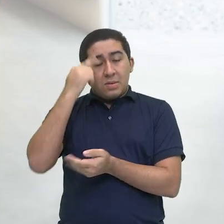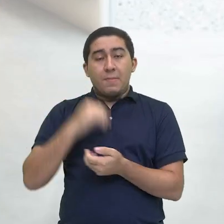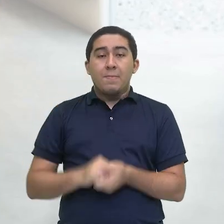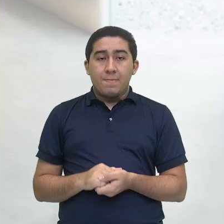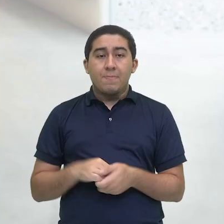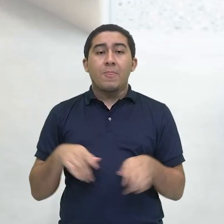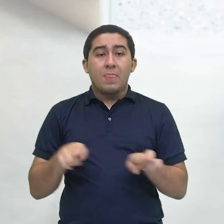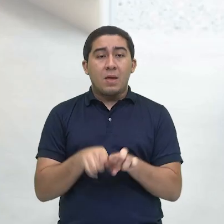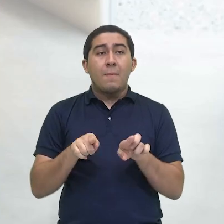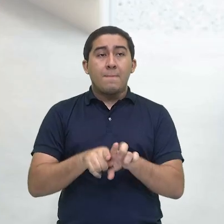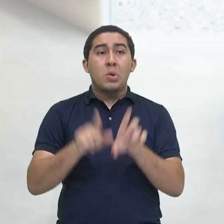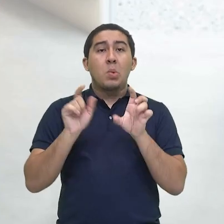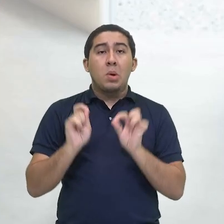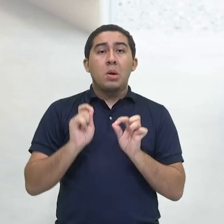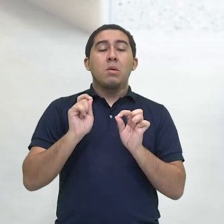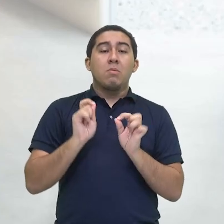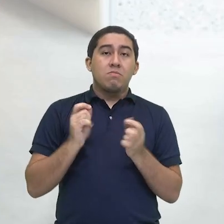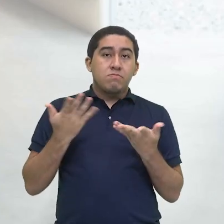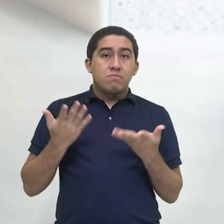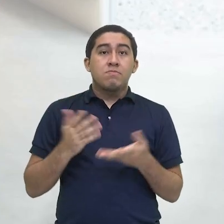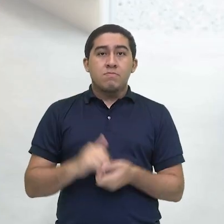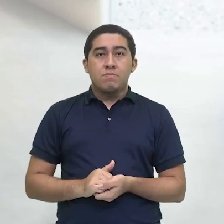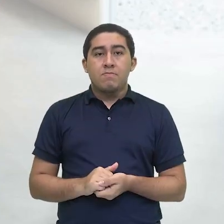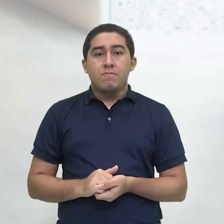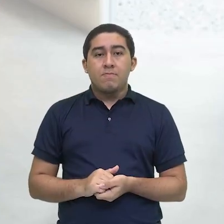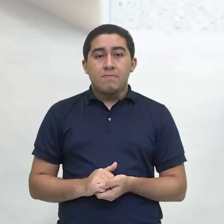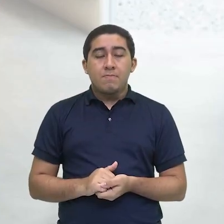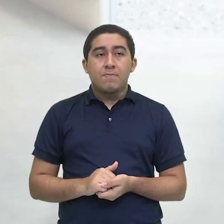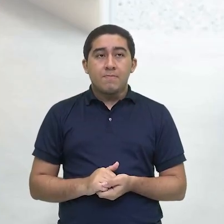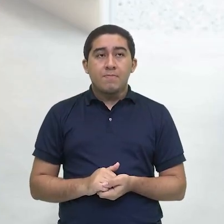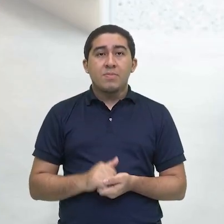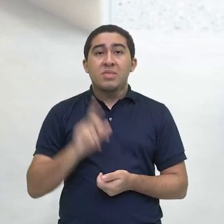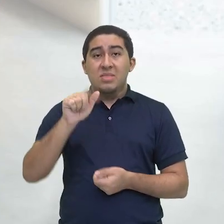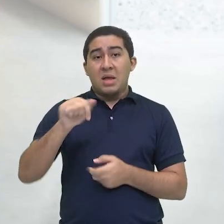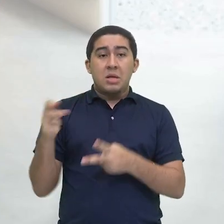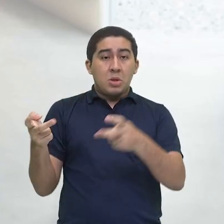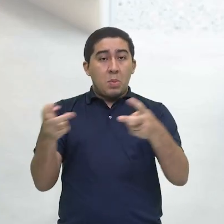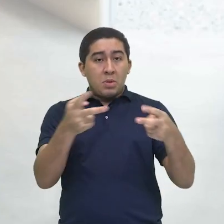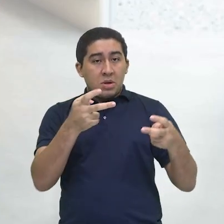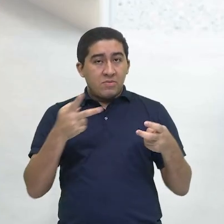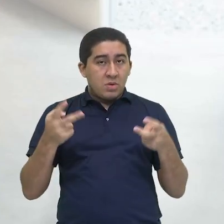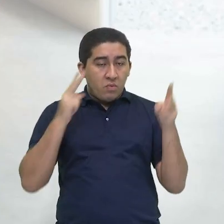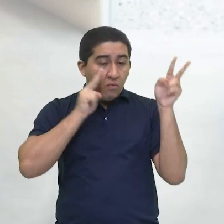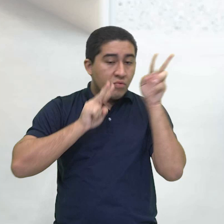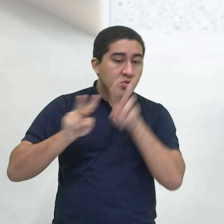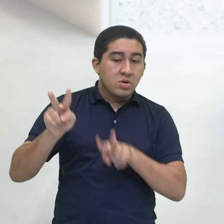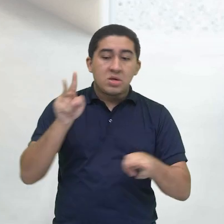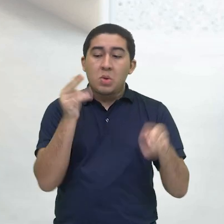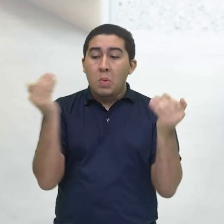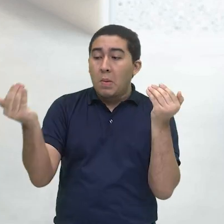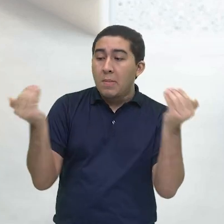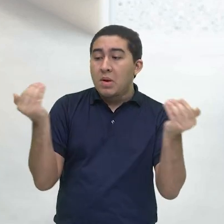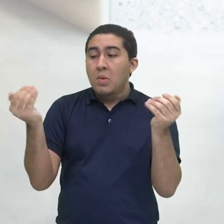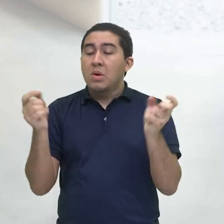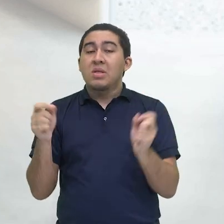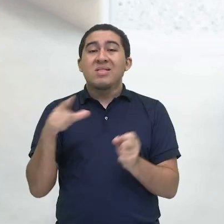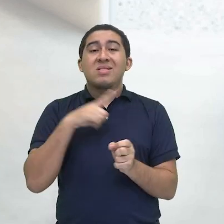aí, gente, dessa observação que ele faz, ele vai fazer, sabe o quê?